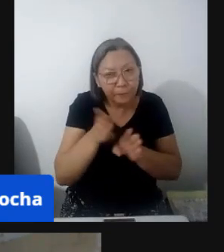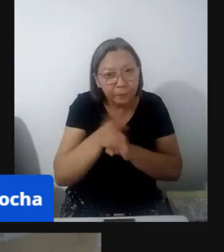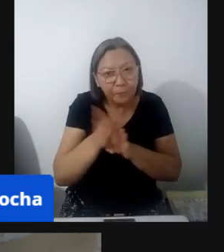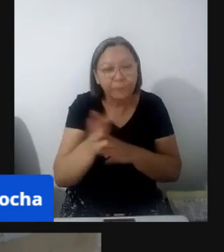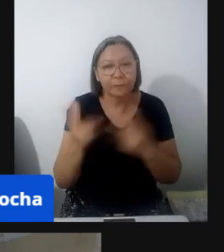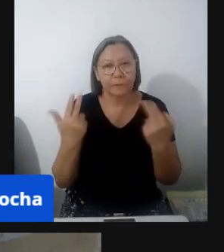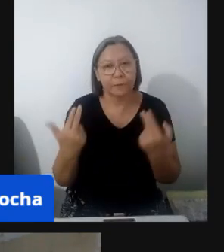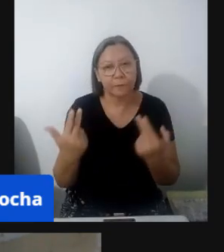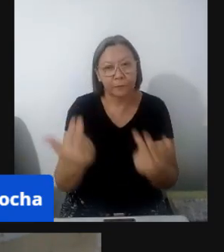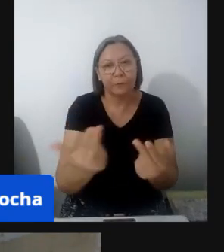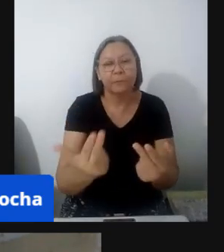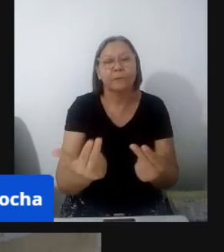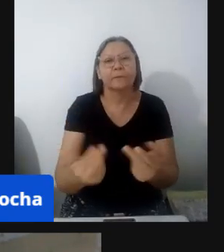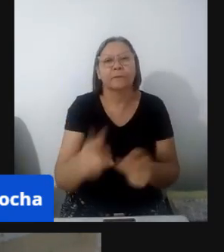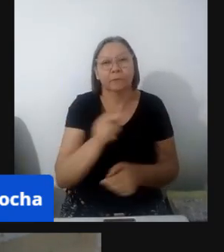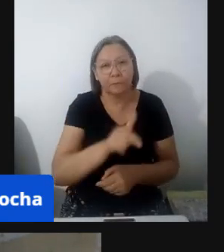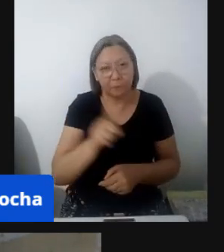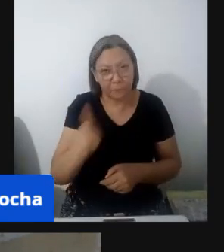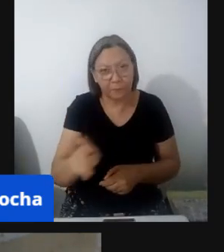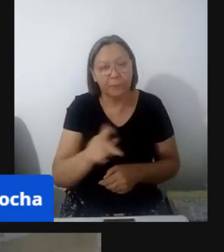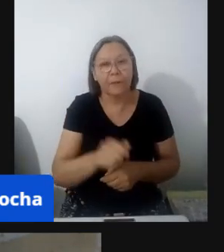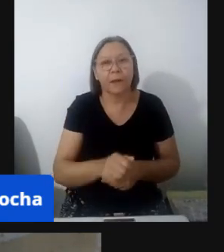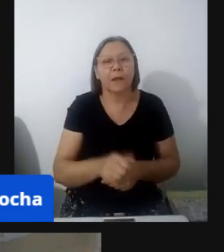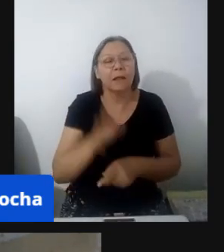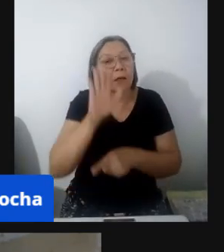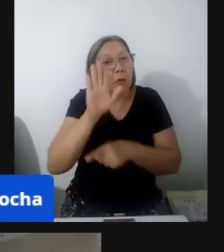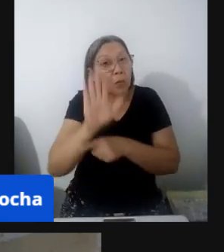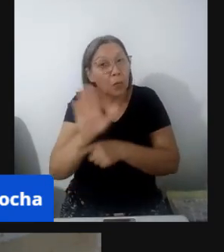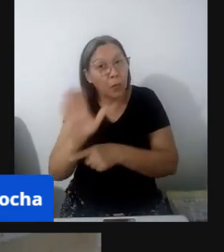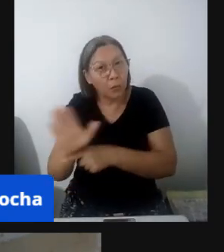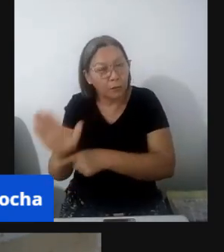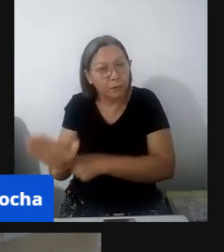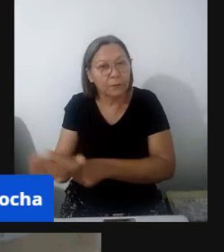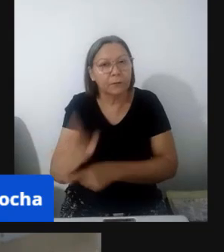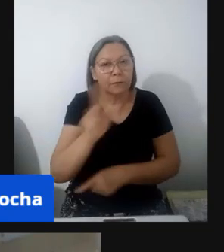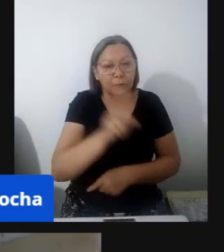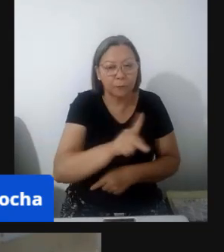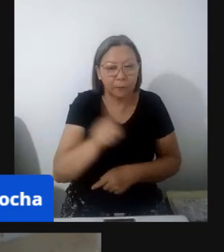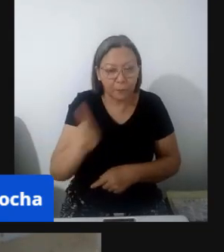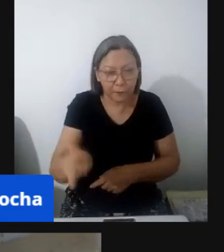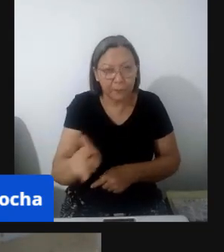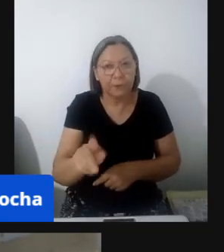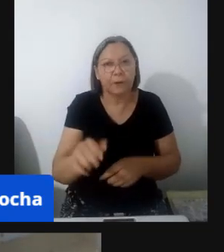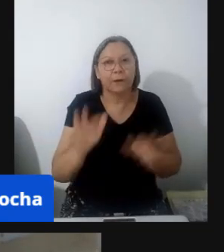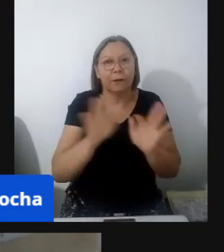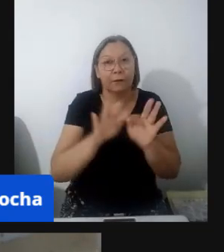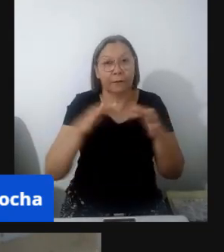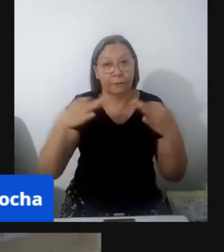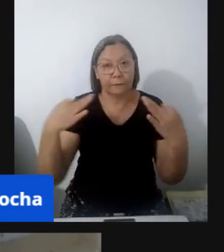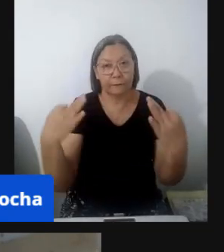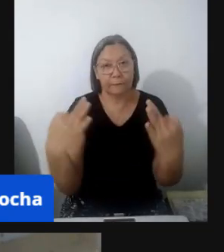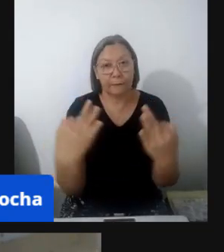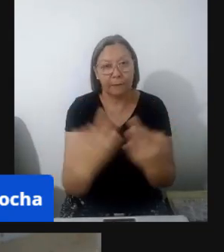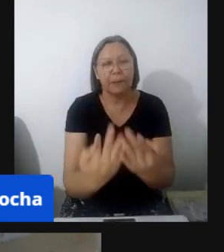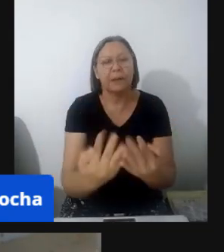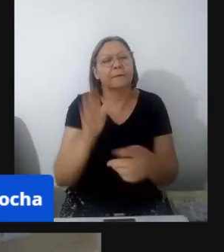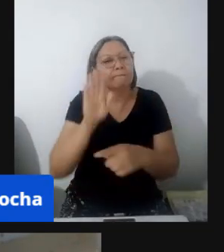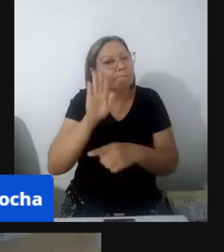se cuidem, vocês professores, seus familiares, né, se